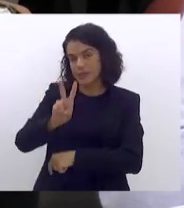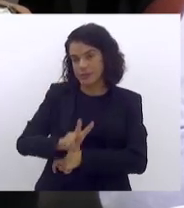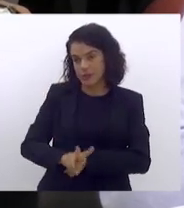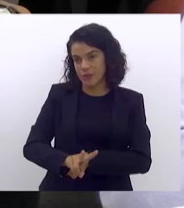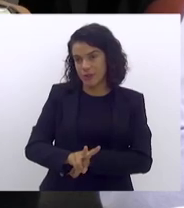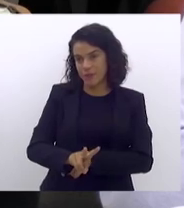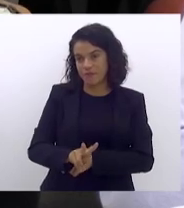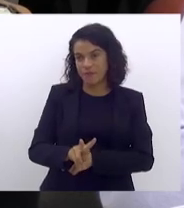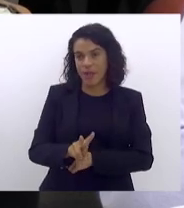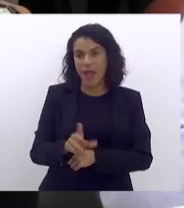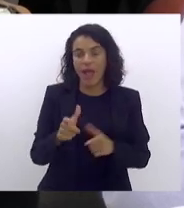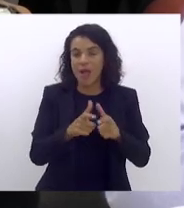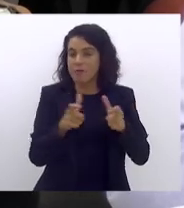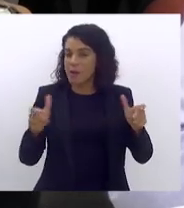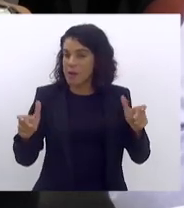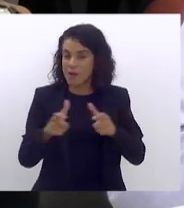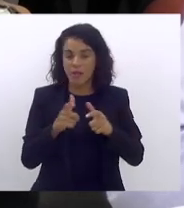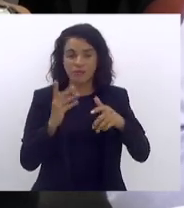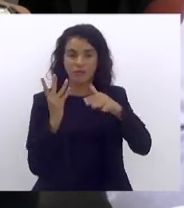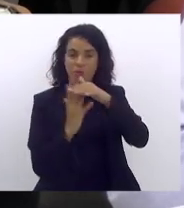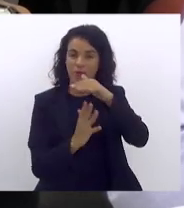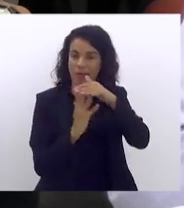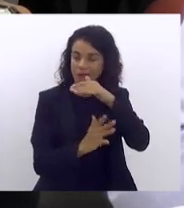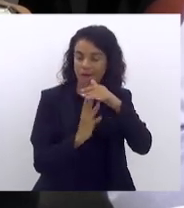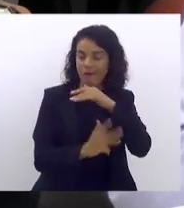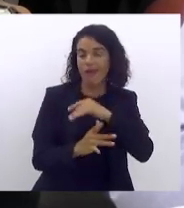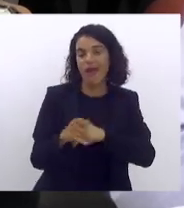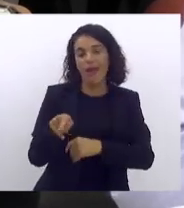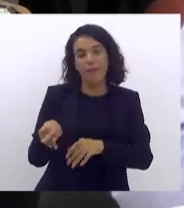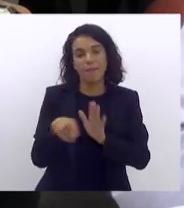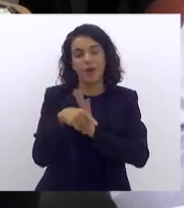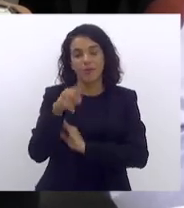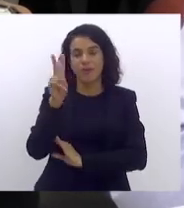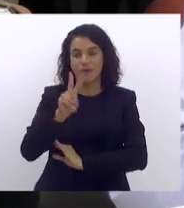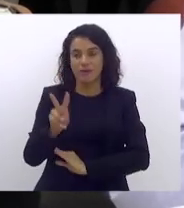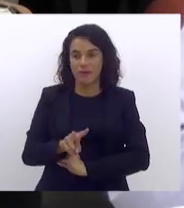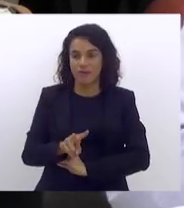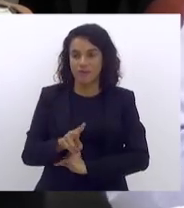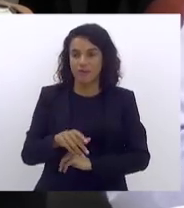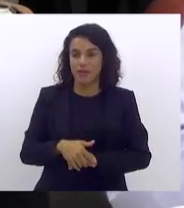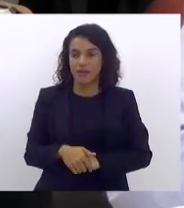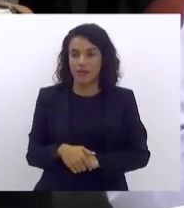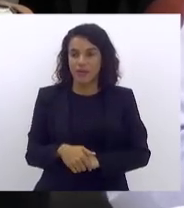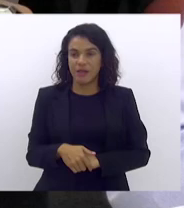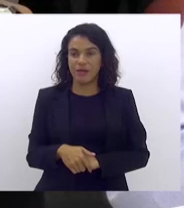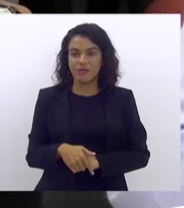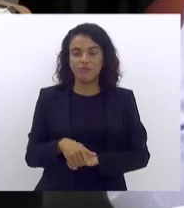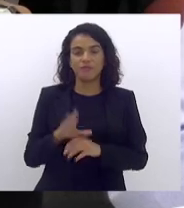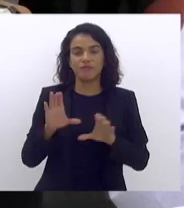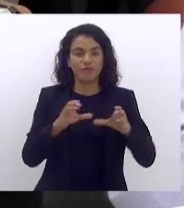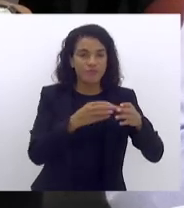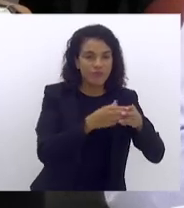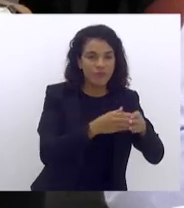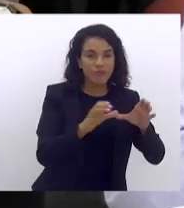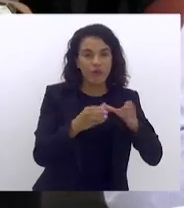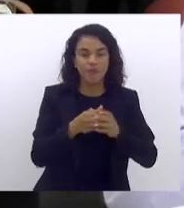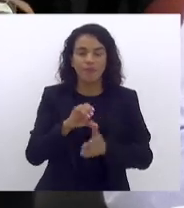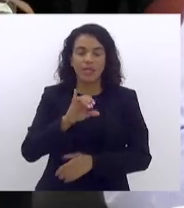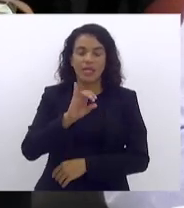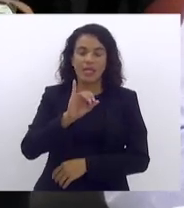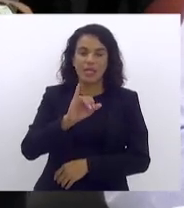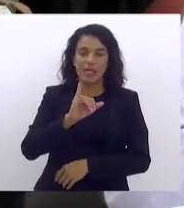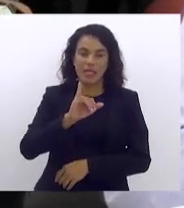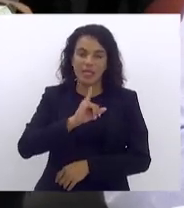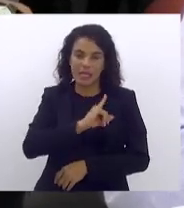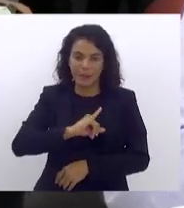do estado do Rio de Janeiro são venezuelanos. A Comissão de Direitos Humanos atende estado afora, comunidades em Campos, Itaperuna,